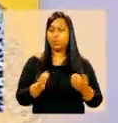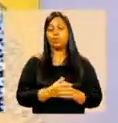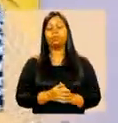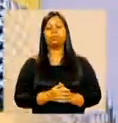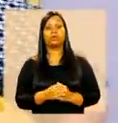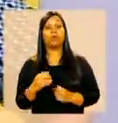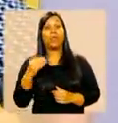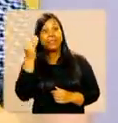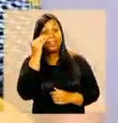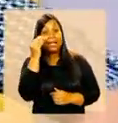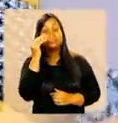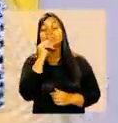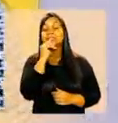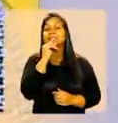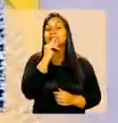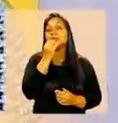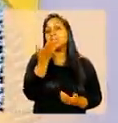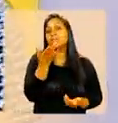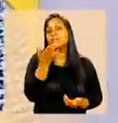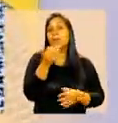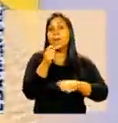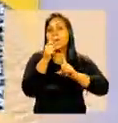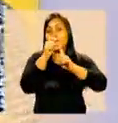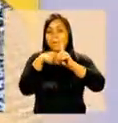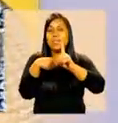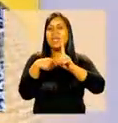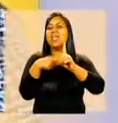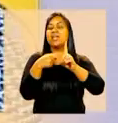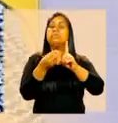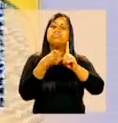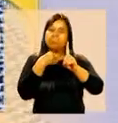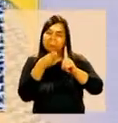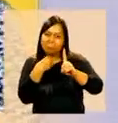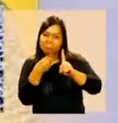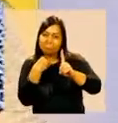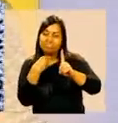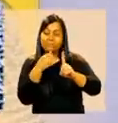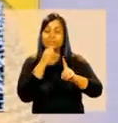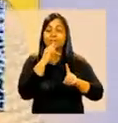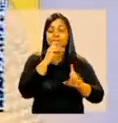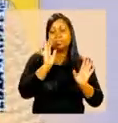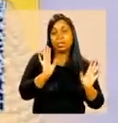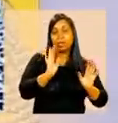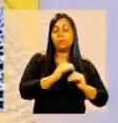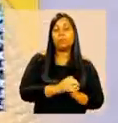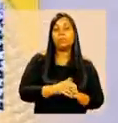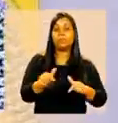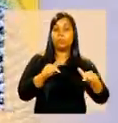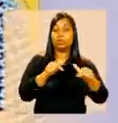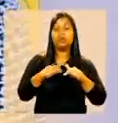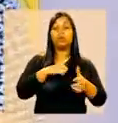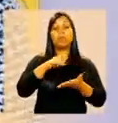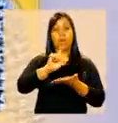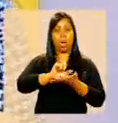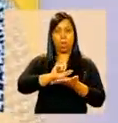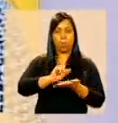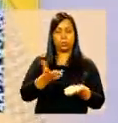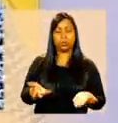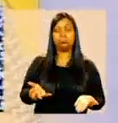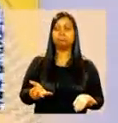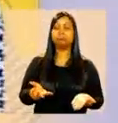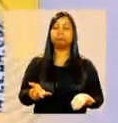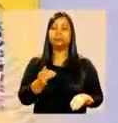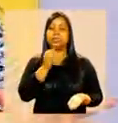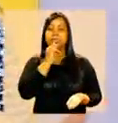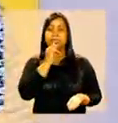tenta viajar nos meses que não são de fluxo não é tão intenso, né? Sim. Por exemplo, eu trabalho, tenho uma loja, então, por